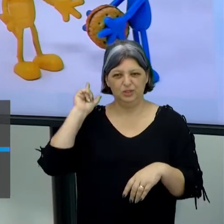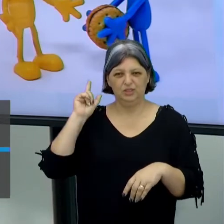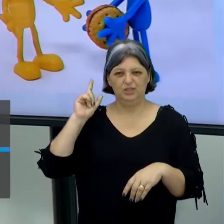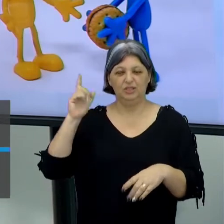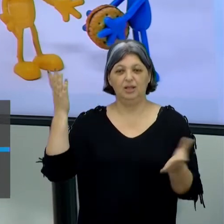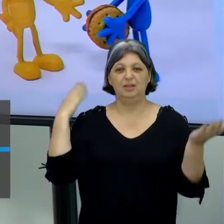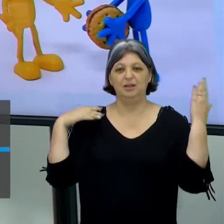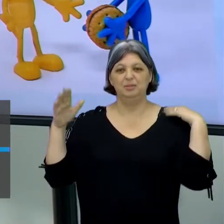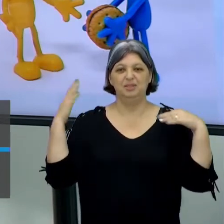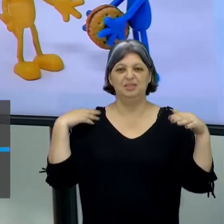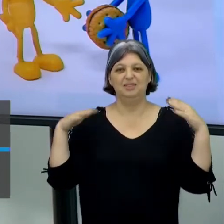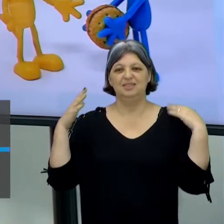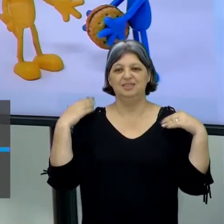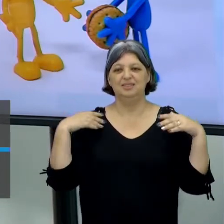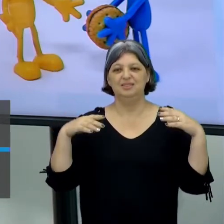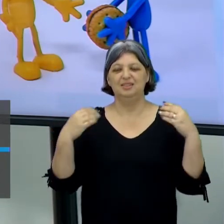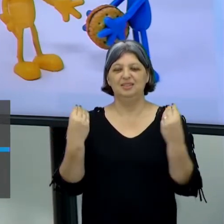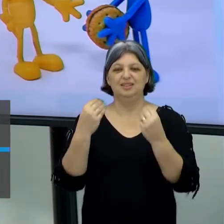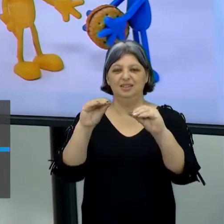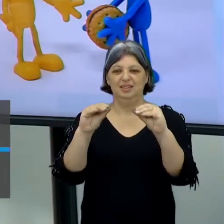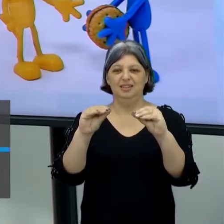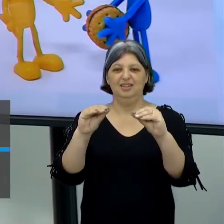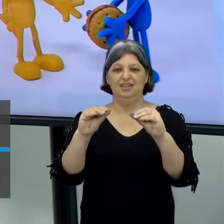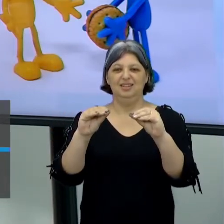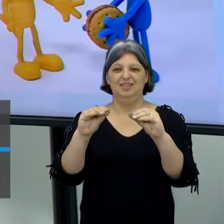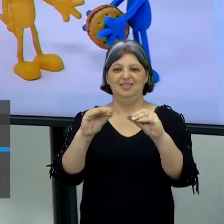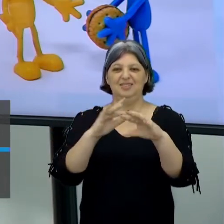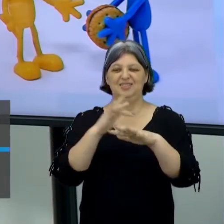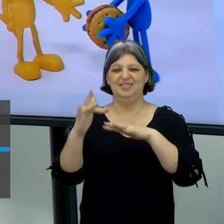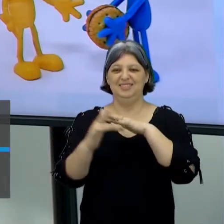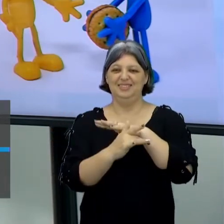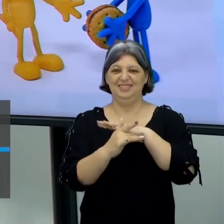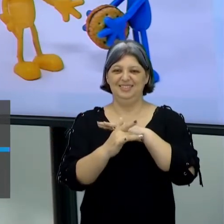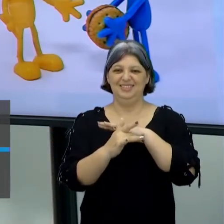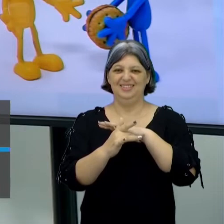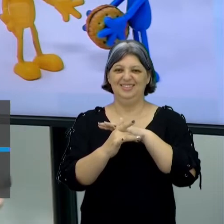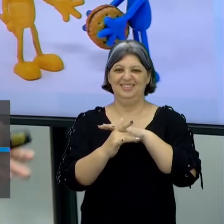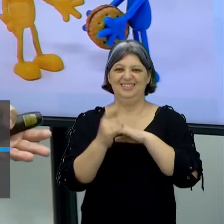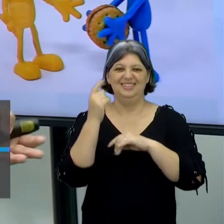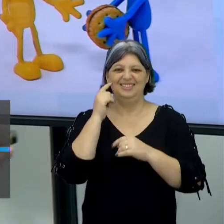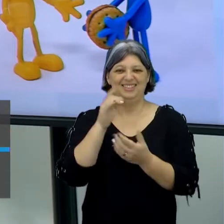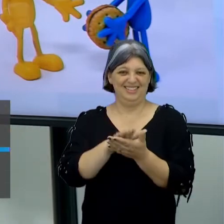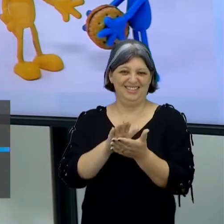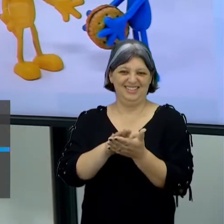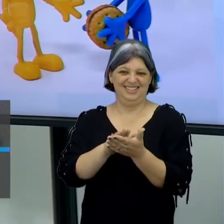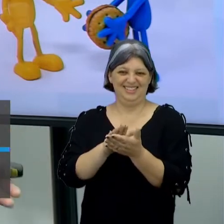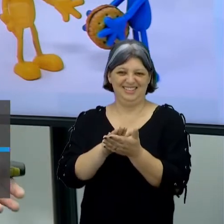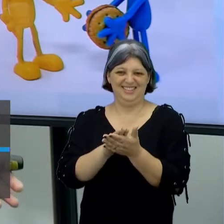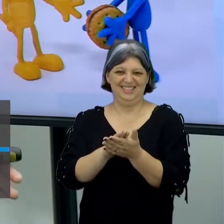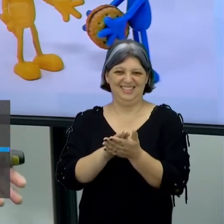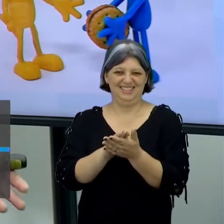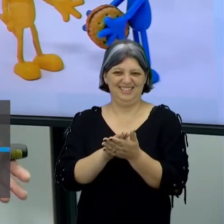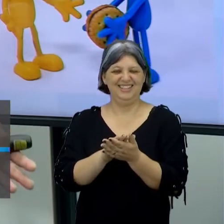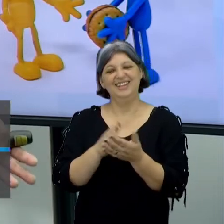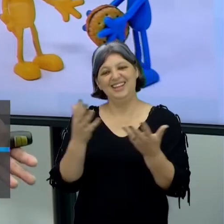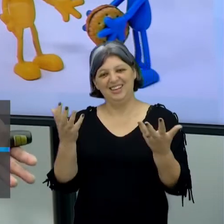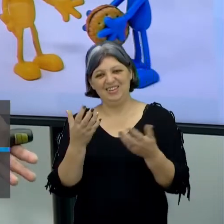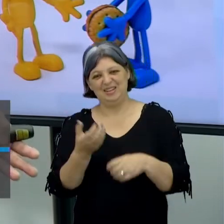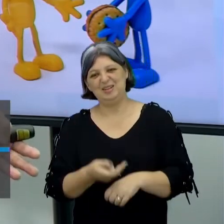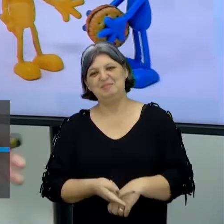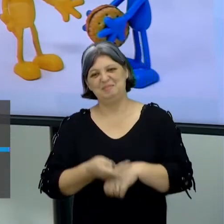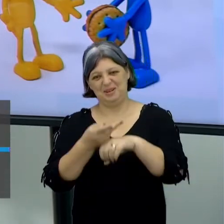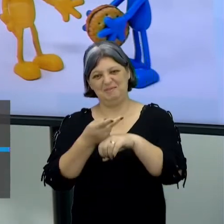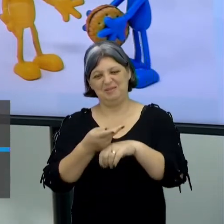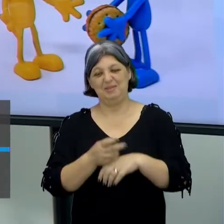passeio e eu biscoitei. O que eu biscoitei? Eu postei na rede social atrás de um aplauso. Poxa, eu queria um prêmiozinho. Eu viajei